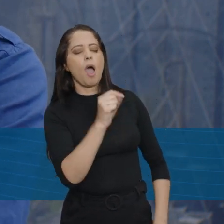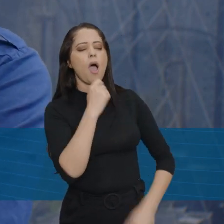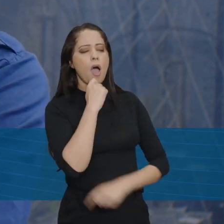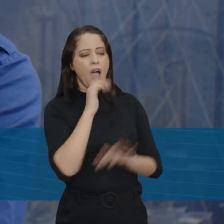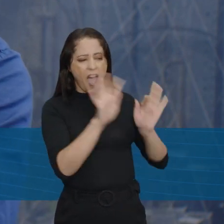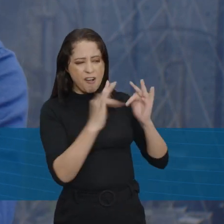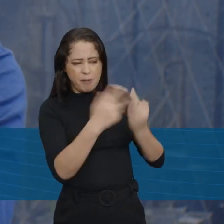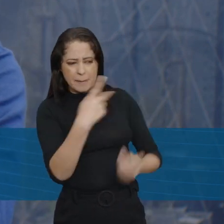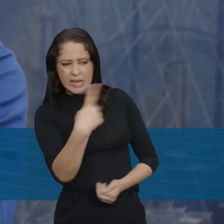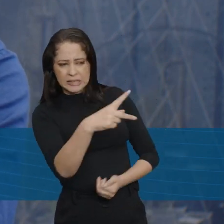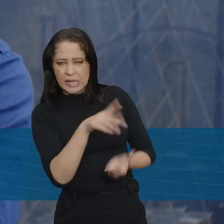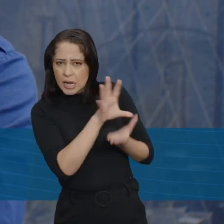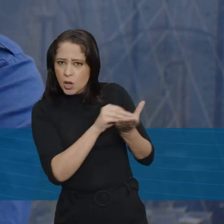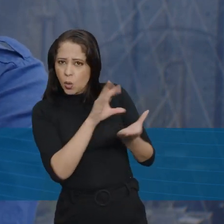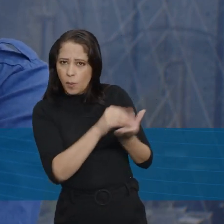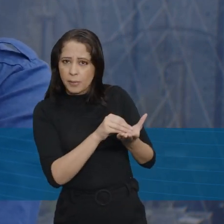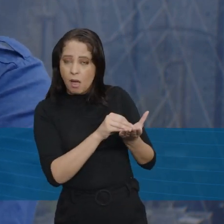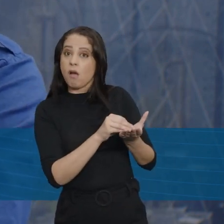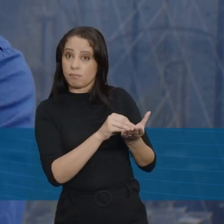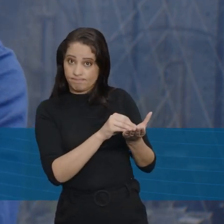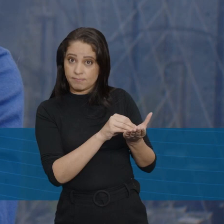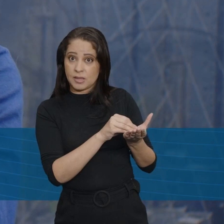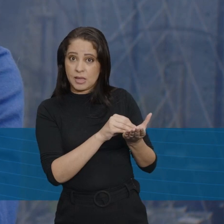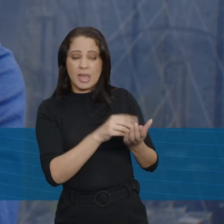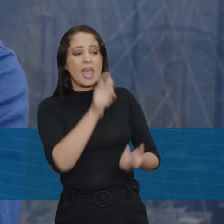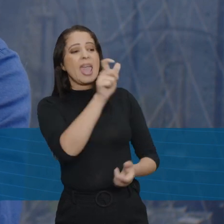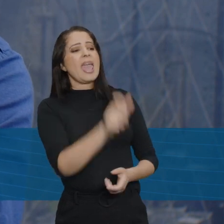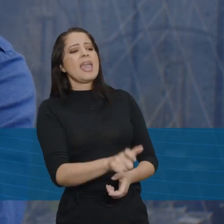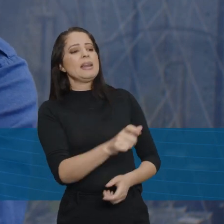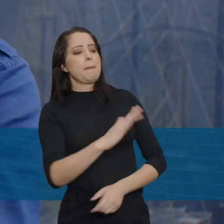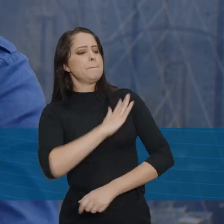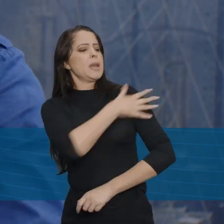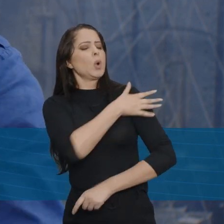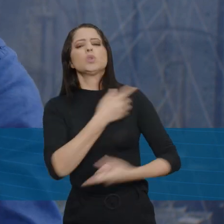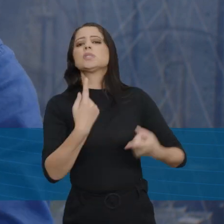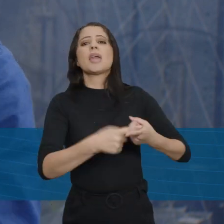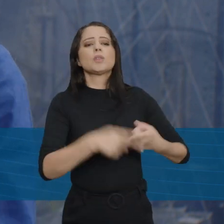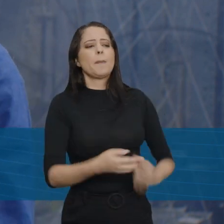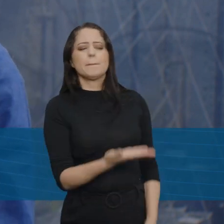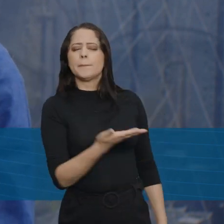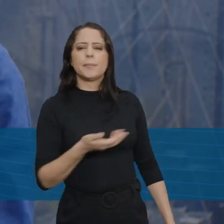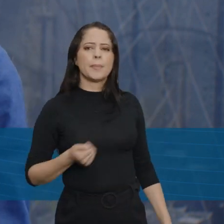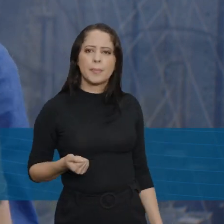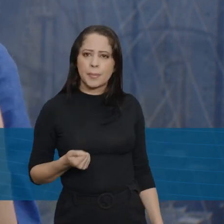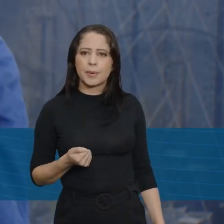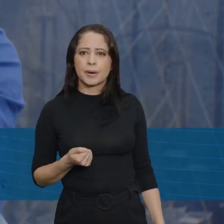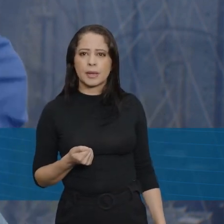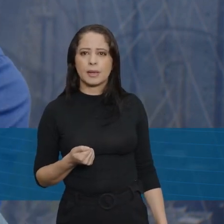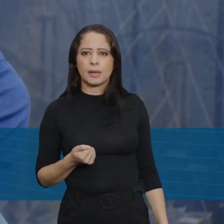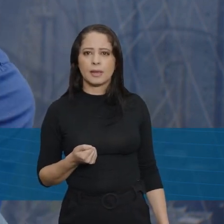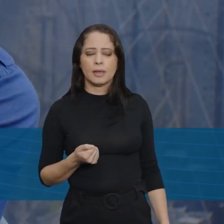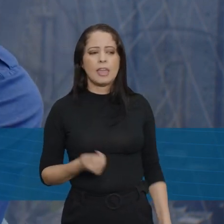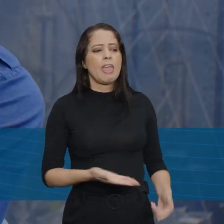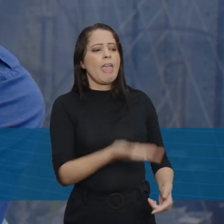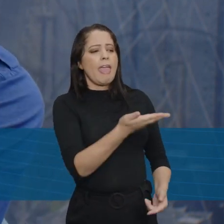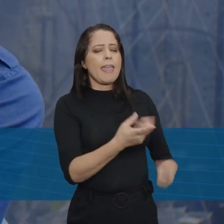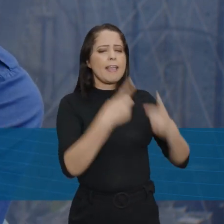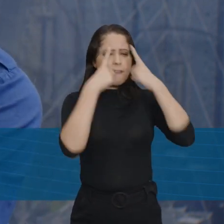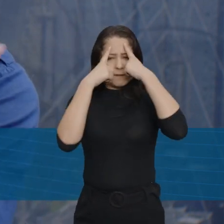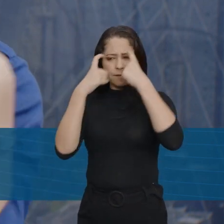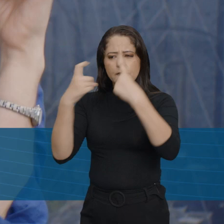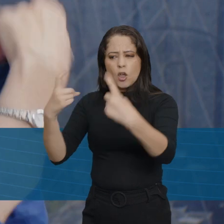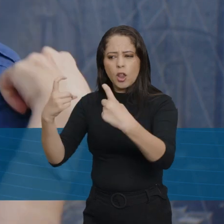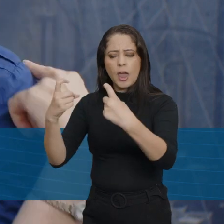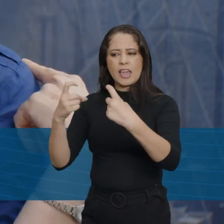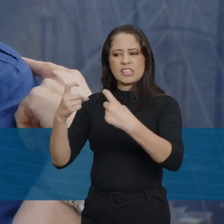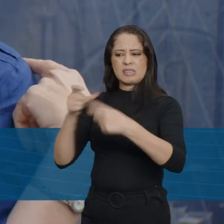vendo em casa? Ele está reproduzindo um preconceito da sociedade? Ele está reproduzindo, sei lá, jogando em cima do outro uma violência